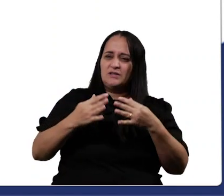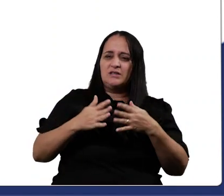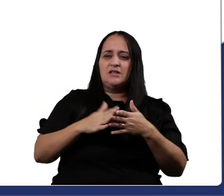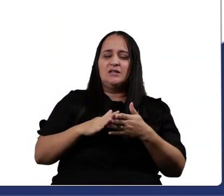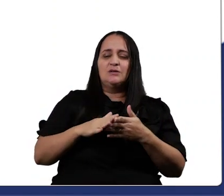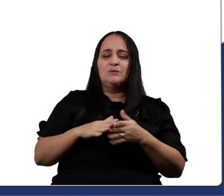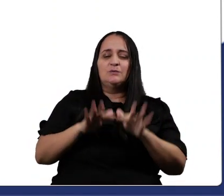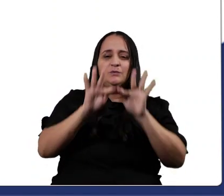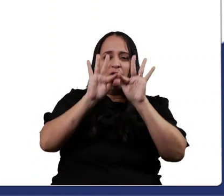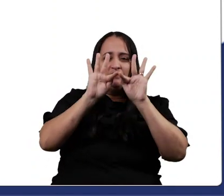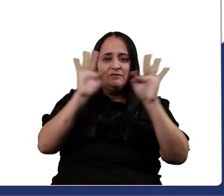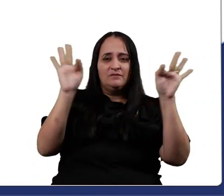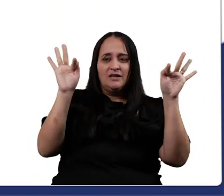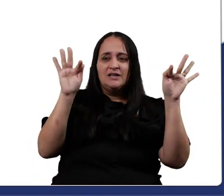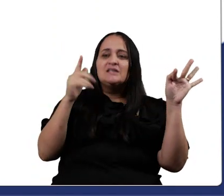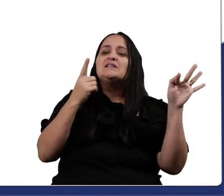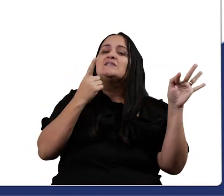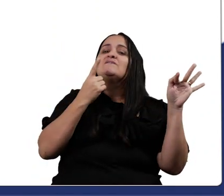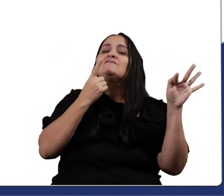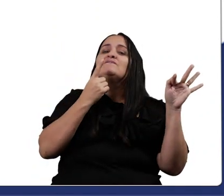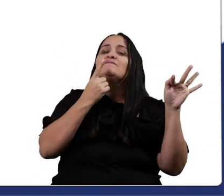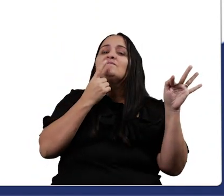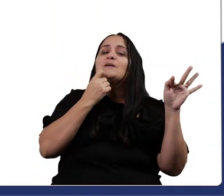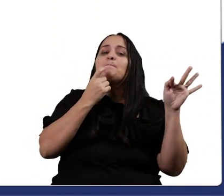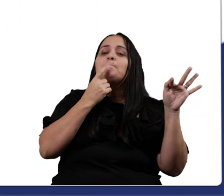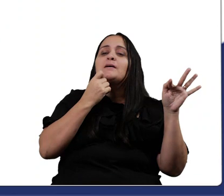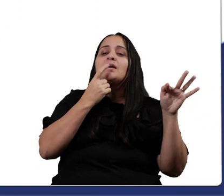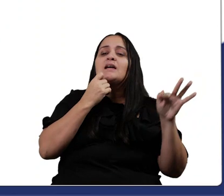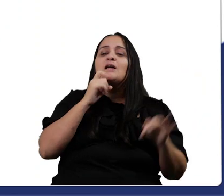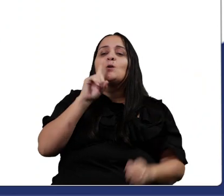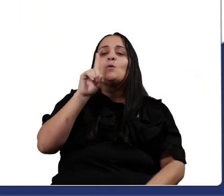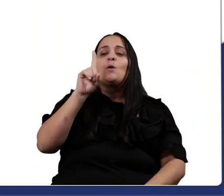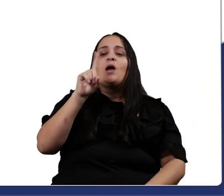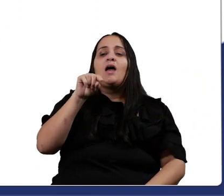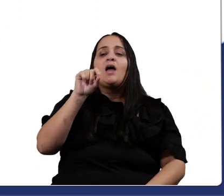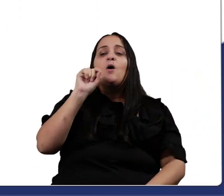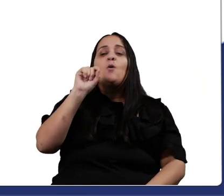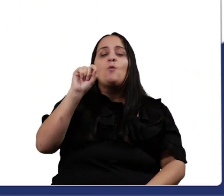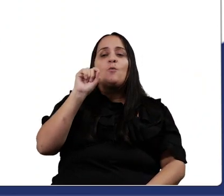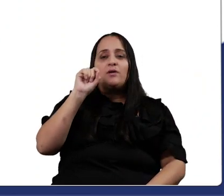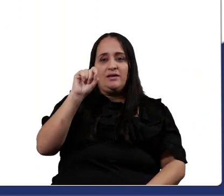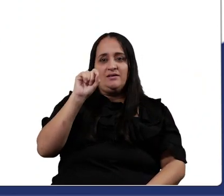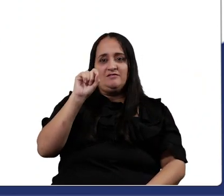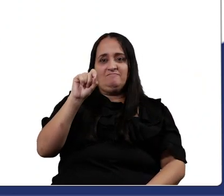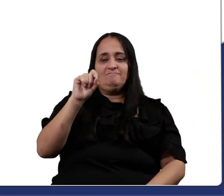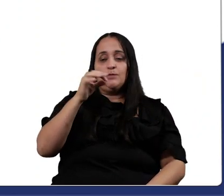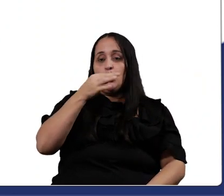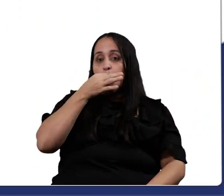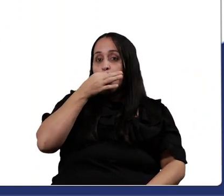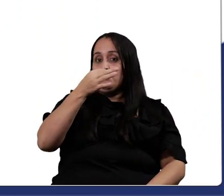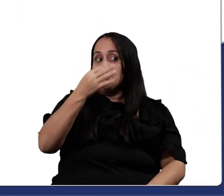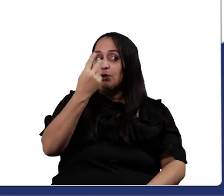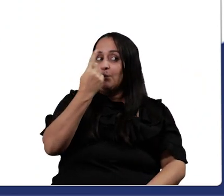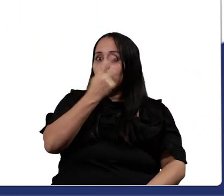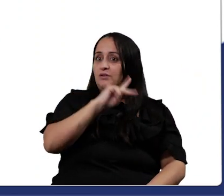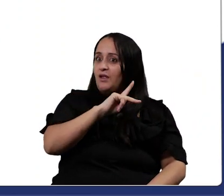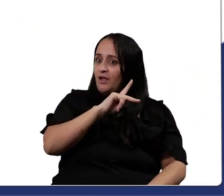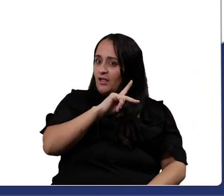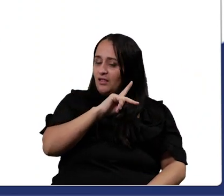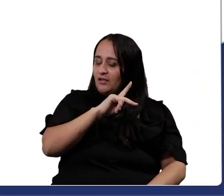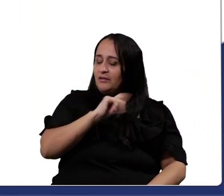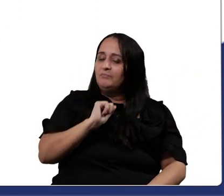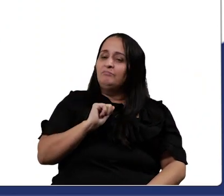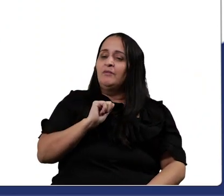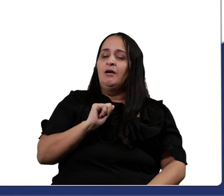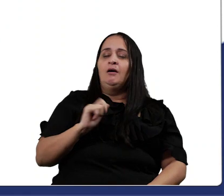parte que está em vermelho, é a opinião dele que está lá disfarçada. A medalha veio